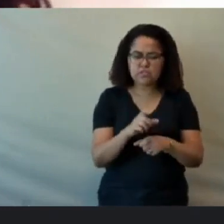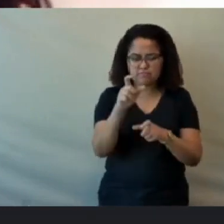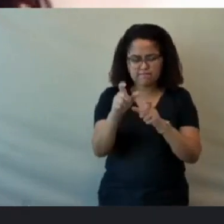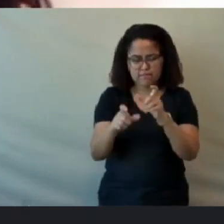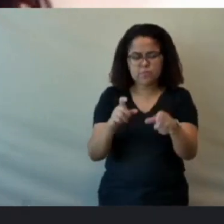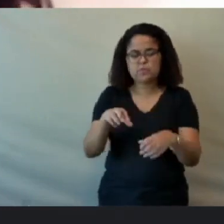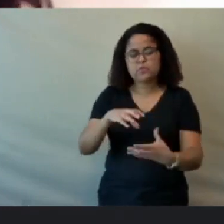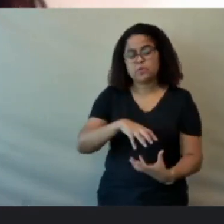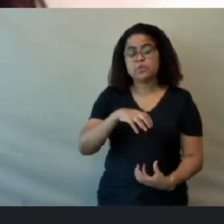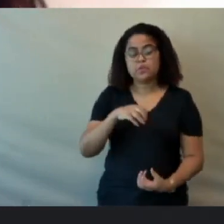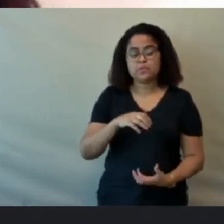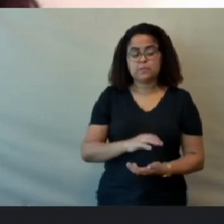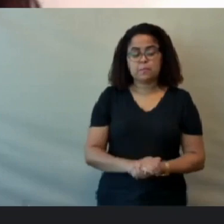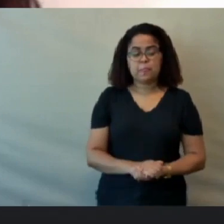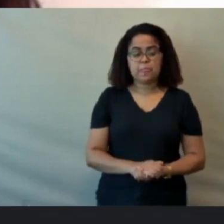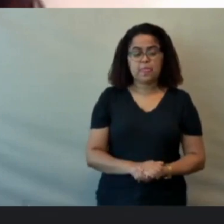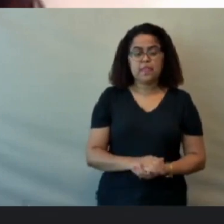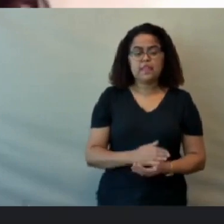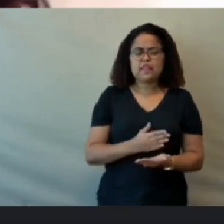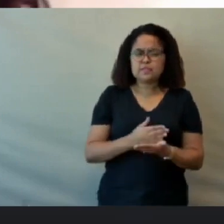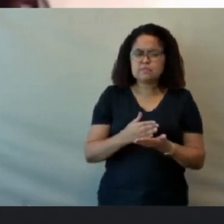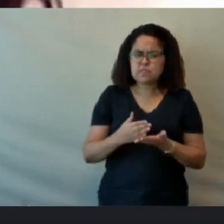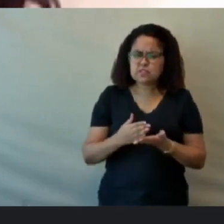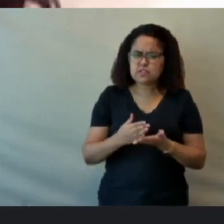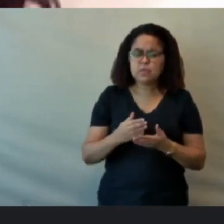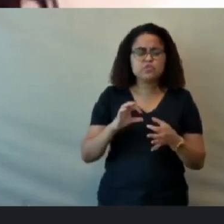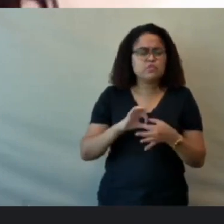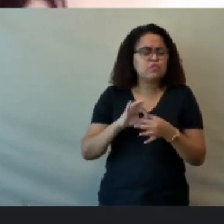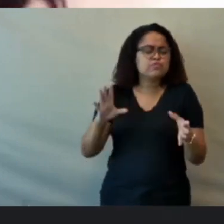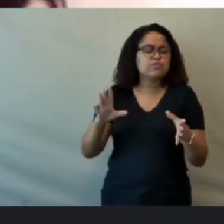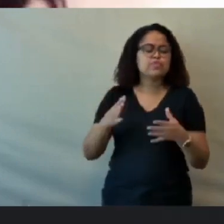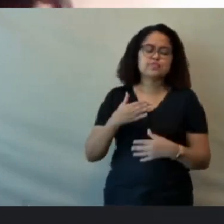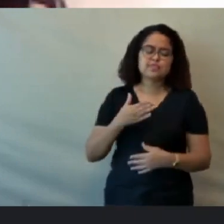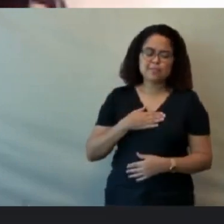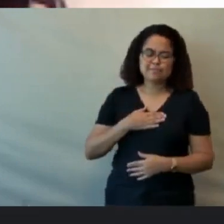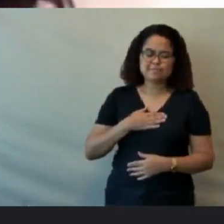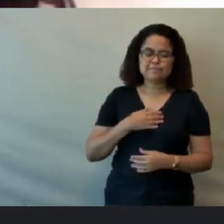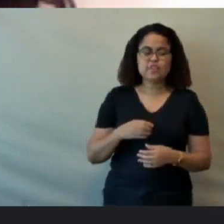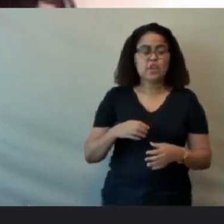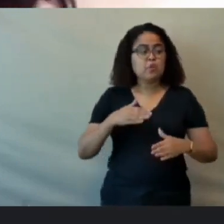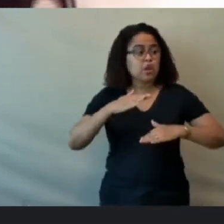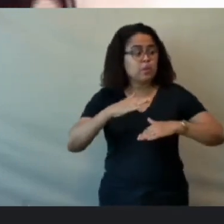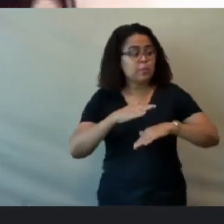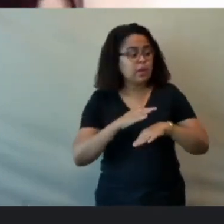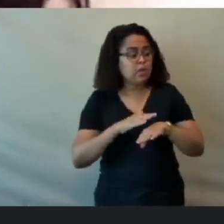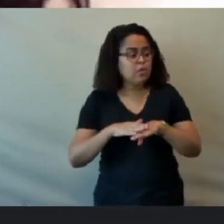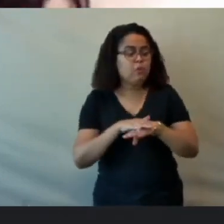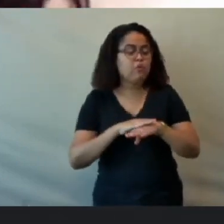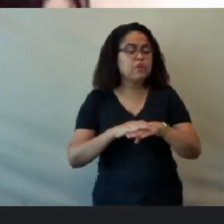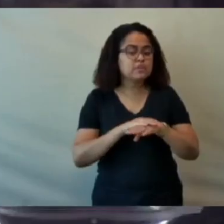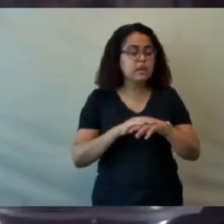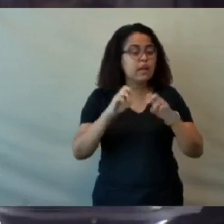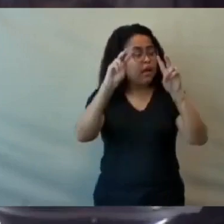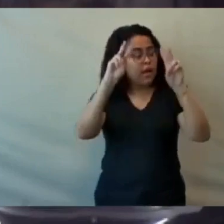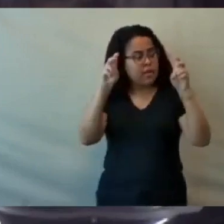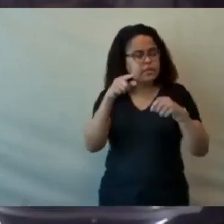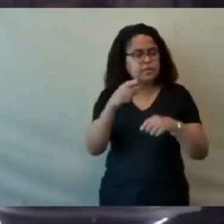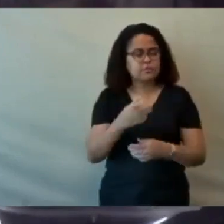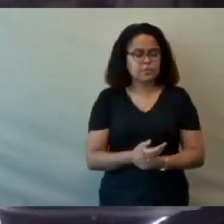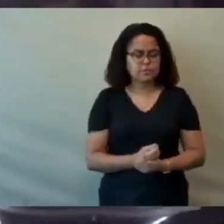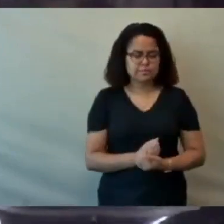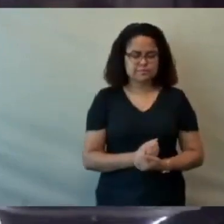dessas palavras iniciais, estou à disposição para a gente poder conversar a respeito. Muito obrigado, Sandra.